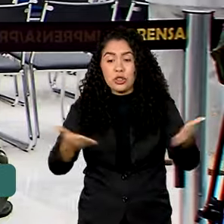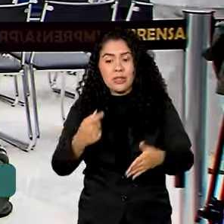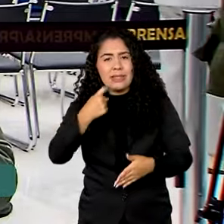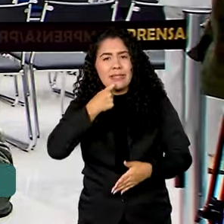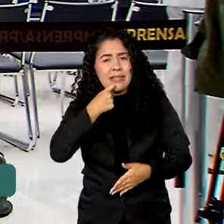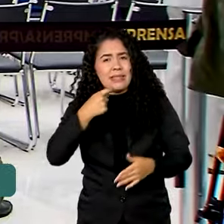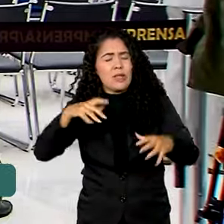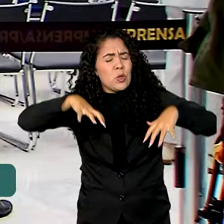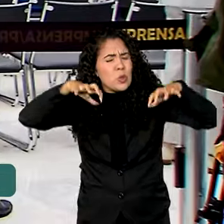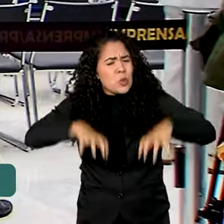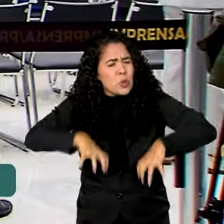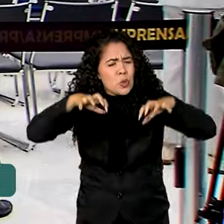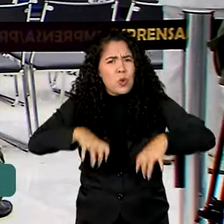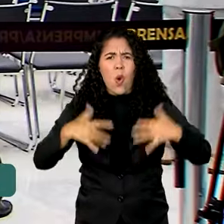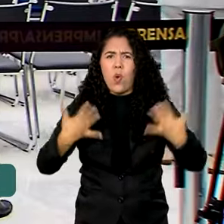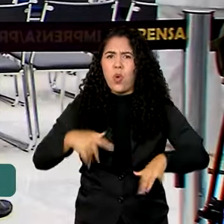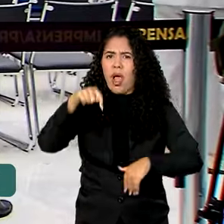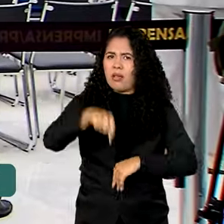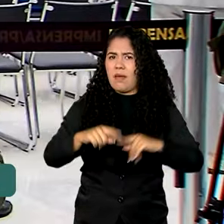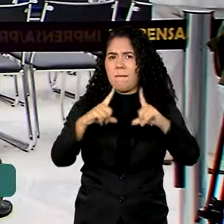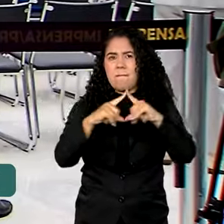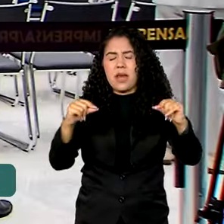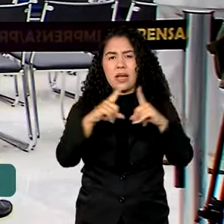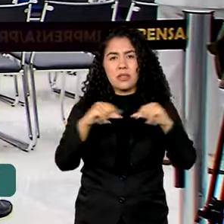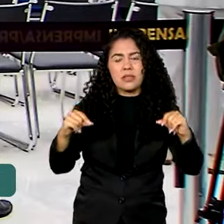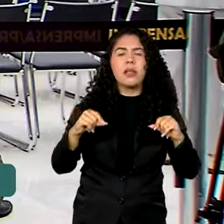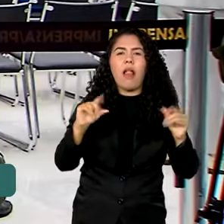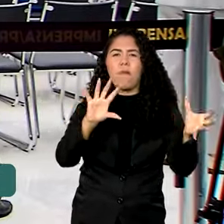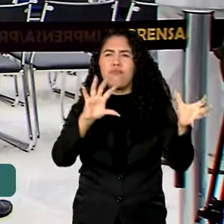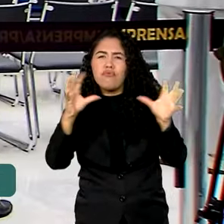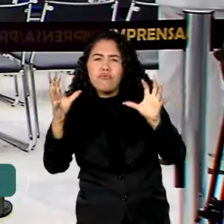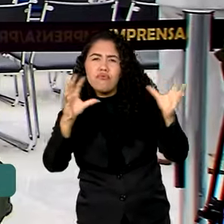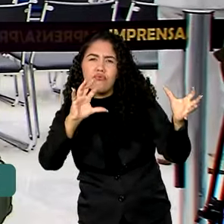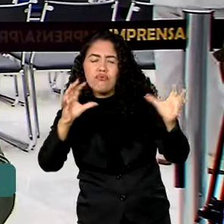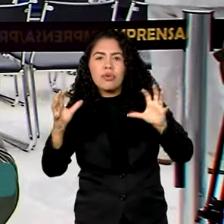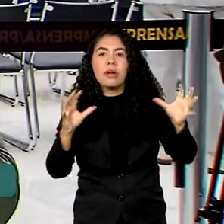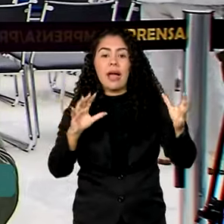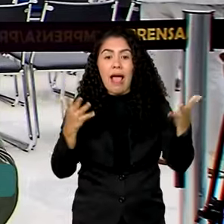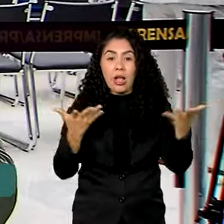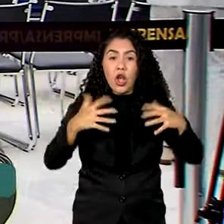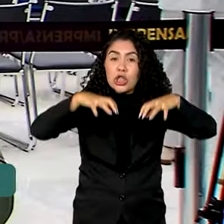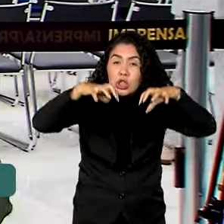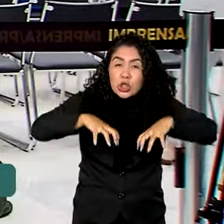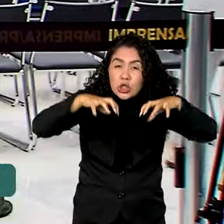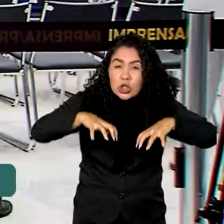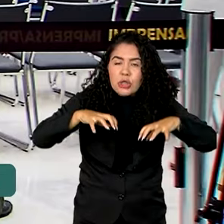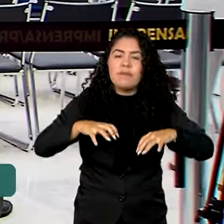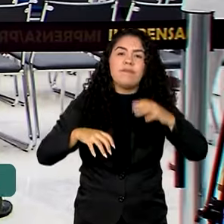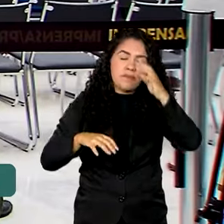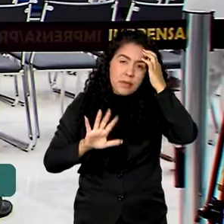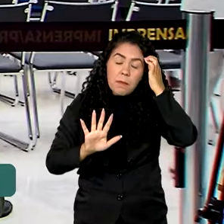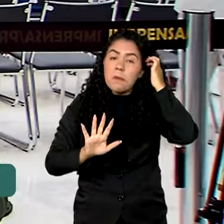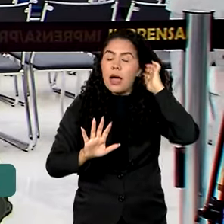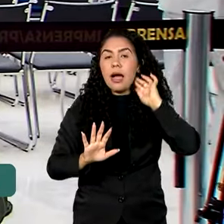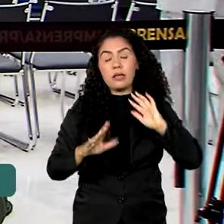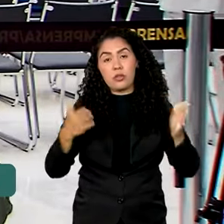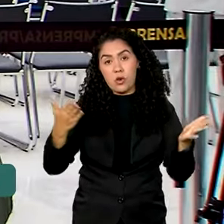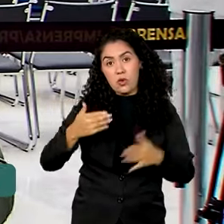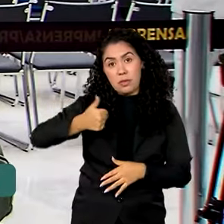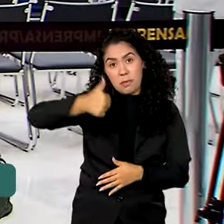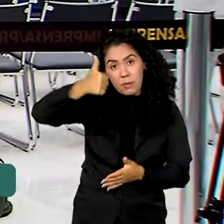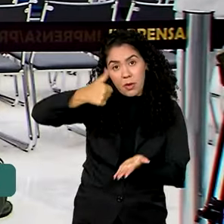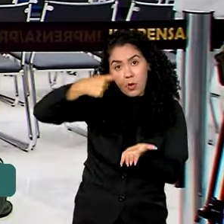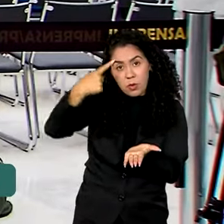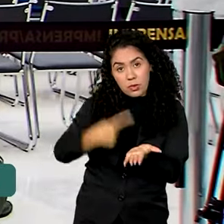em Brasília, muita chuva por aqui, uma mudança de clima nos últimos dias e agora muita chuva aqui em Brasília. Bem, a primeira agenda do dia do